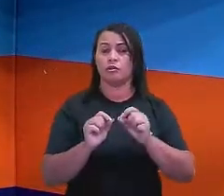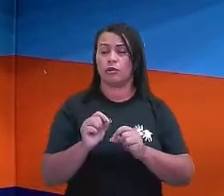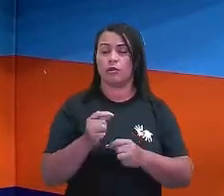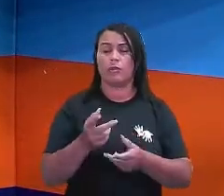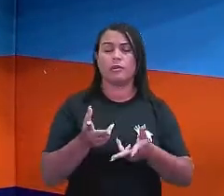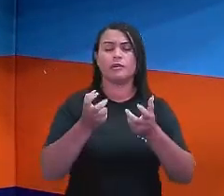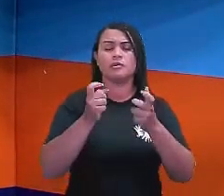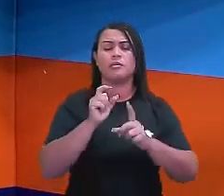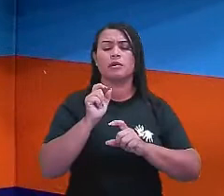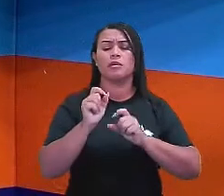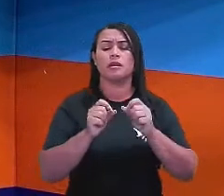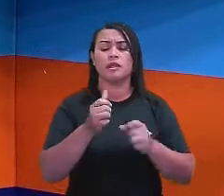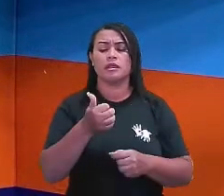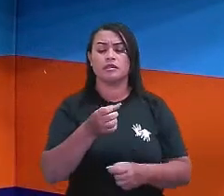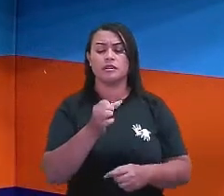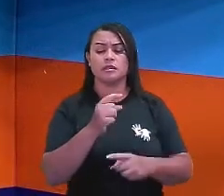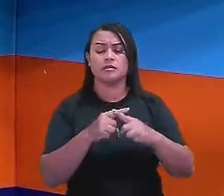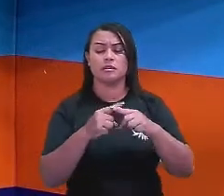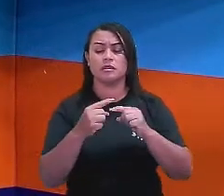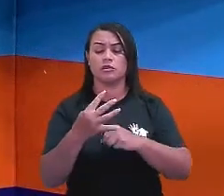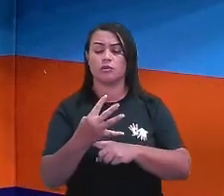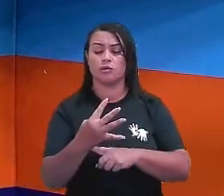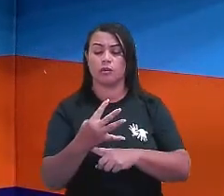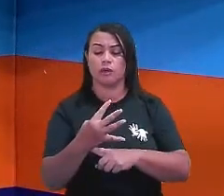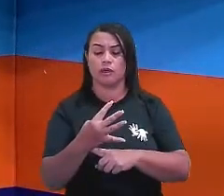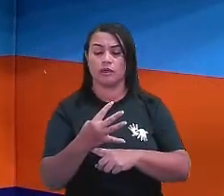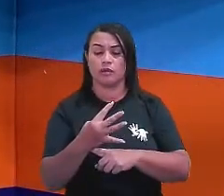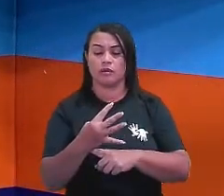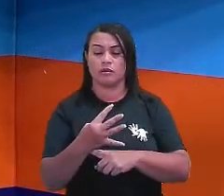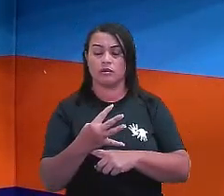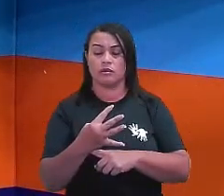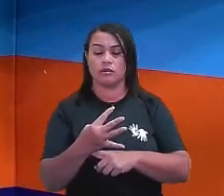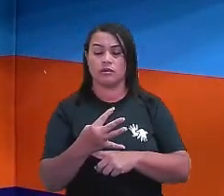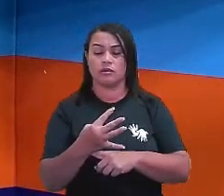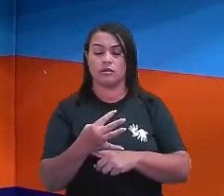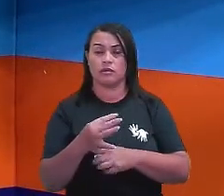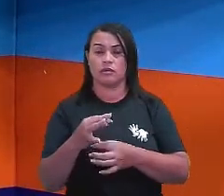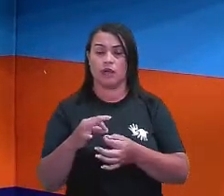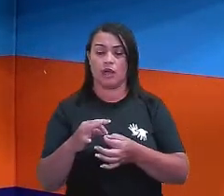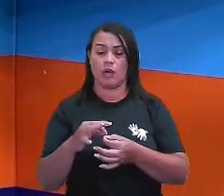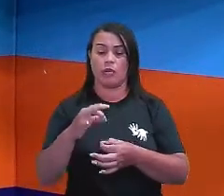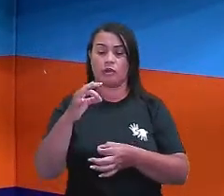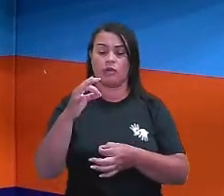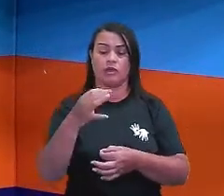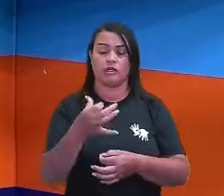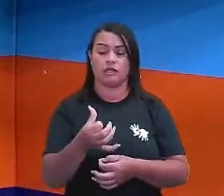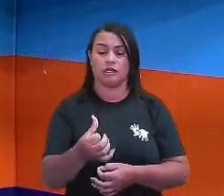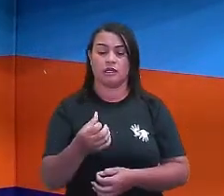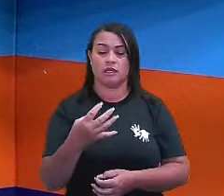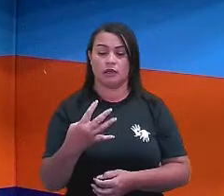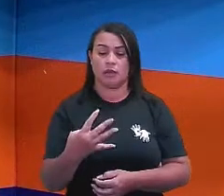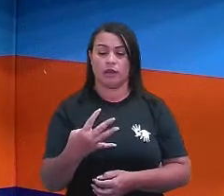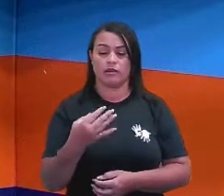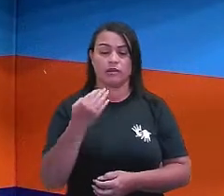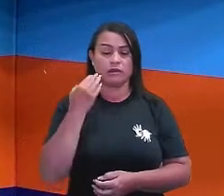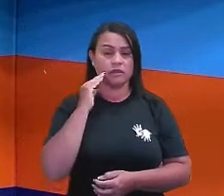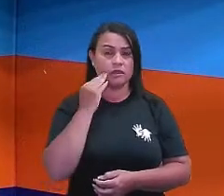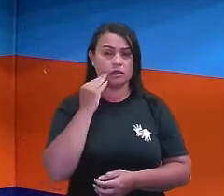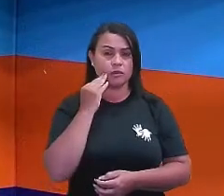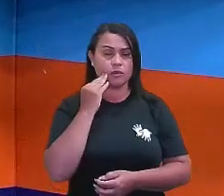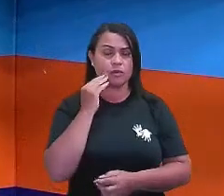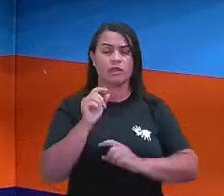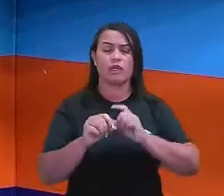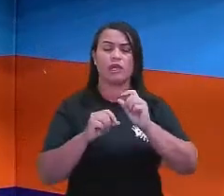gente percebeu aqui, ó? 16 vezes 4 aqui, ó, aumentou, ó. 16 vezes 4 vai dar 64, não é verdade? Então, o que é